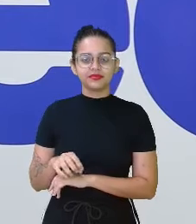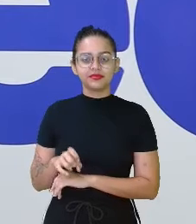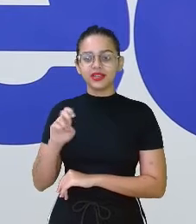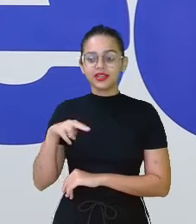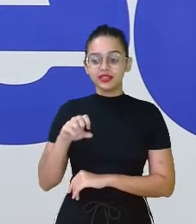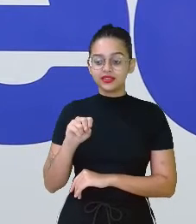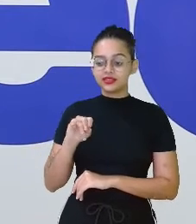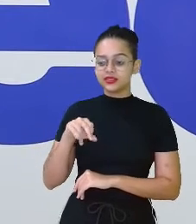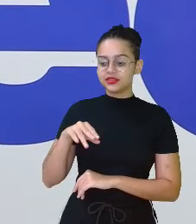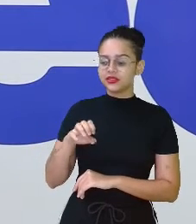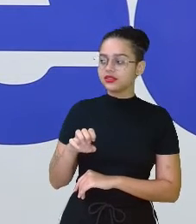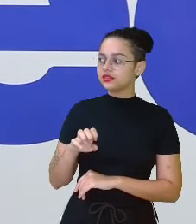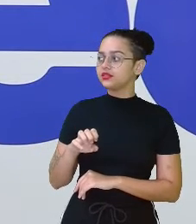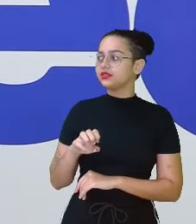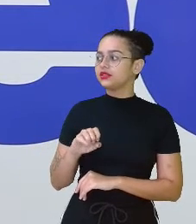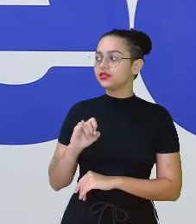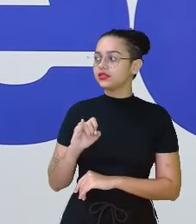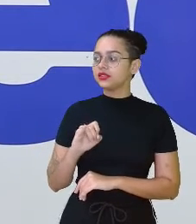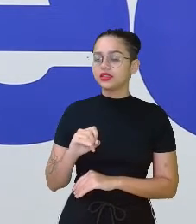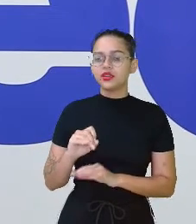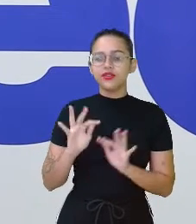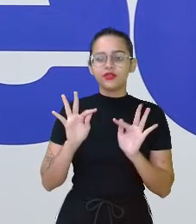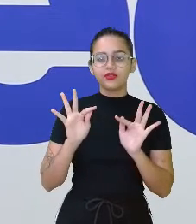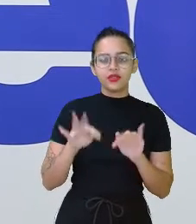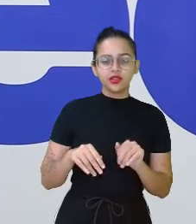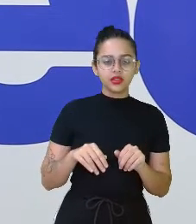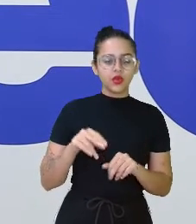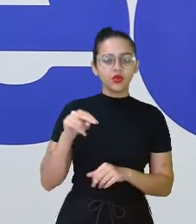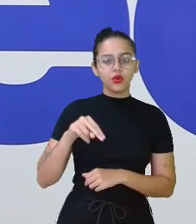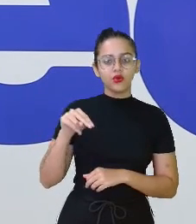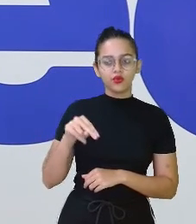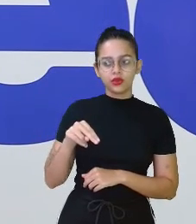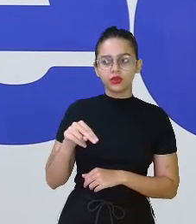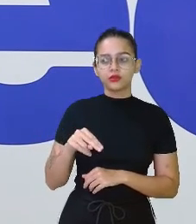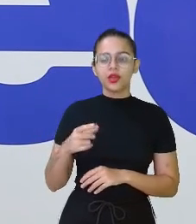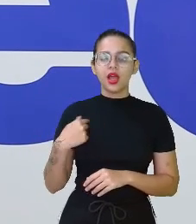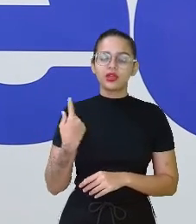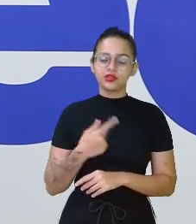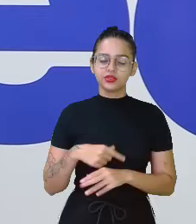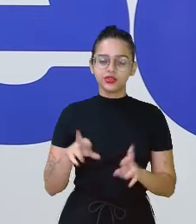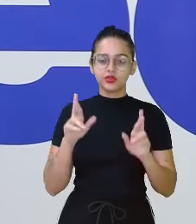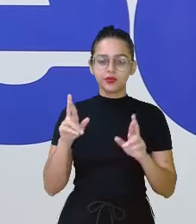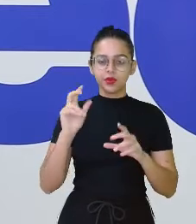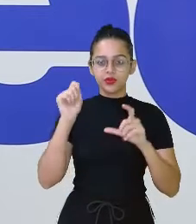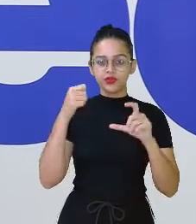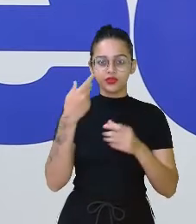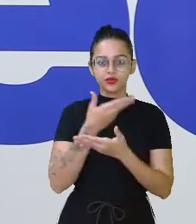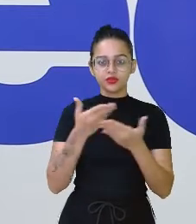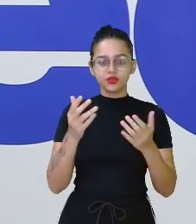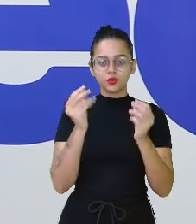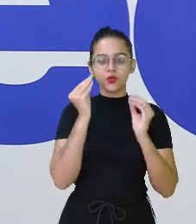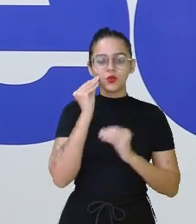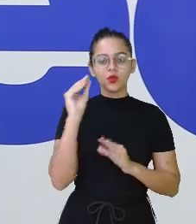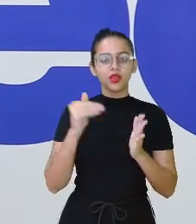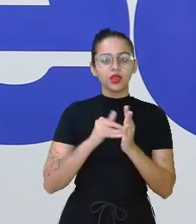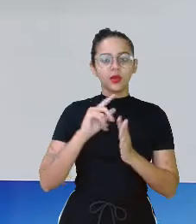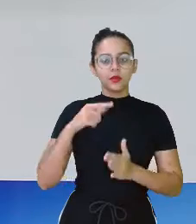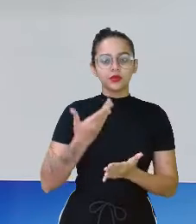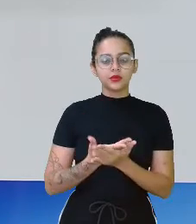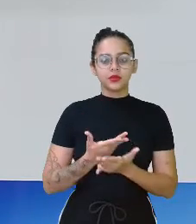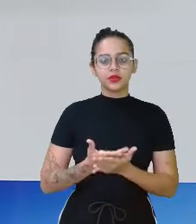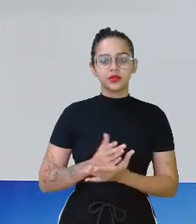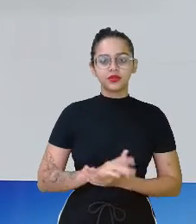Ensine pode ser final de novembro, início de dezembro. A gente conta com o vídeo de vocês. Um beijo enorme e até a próxima